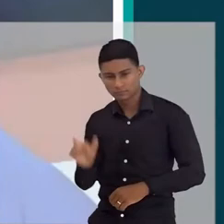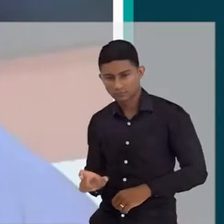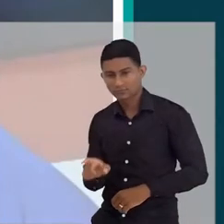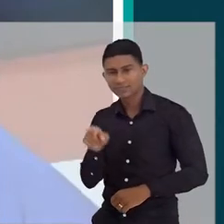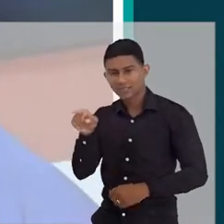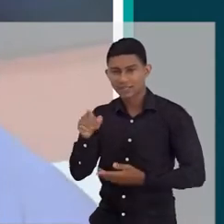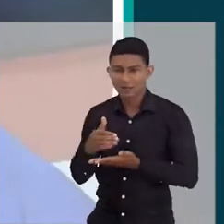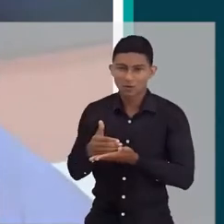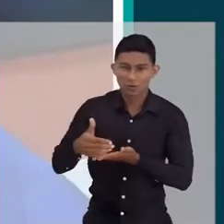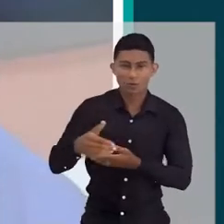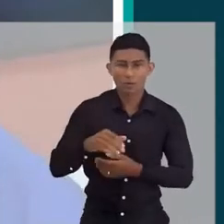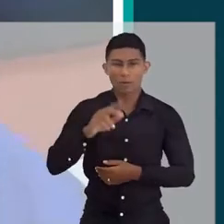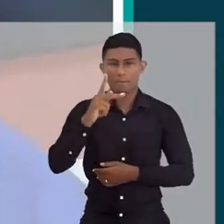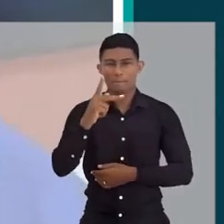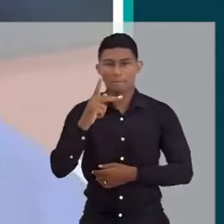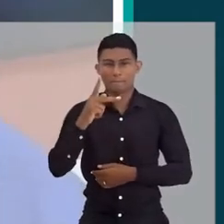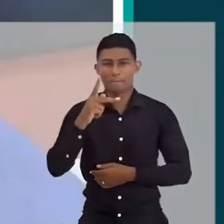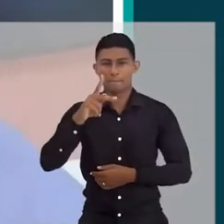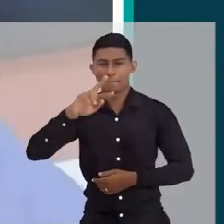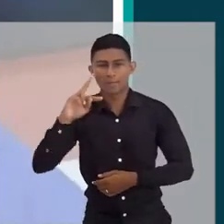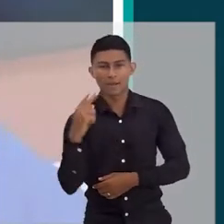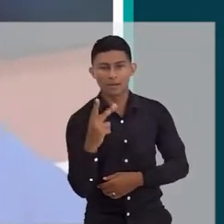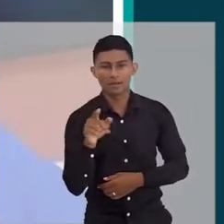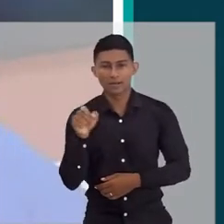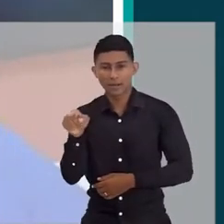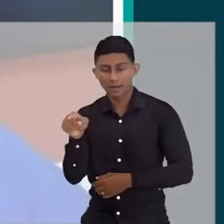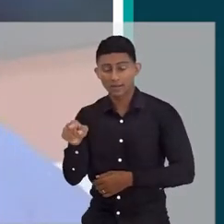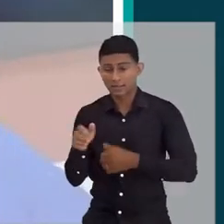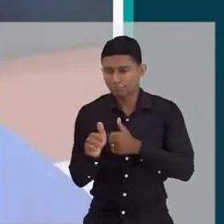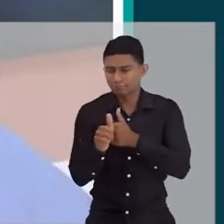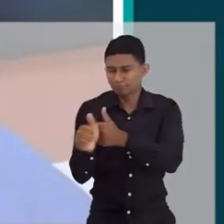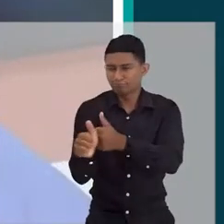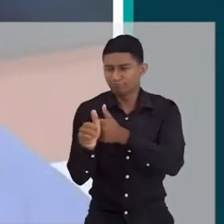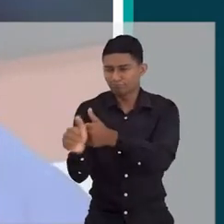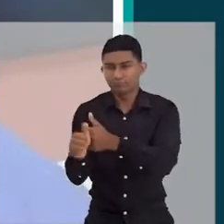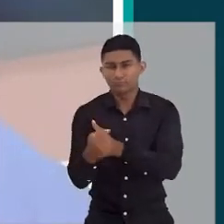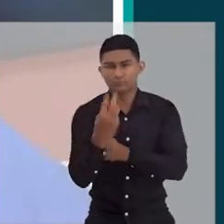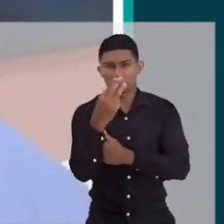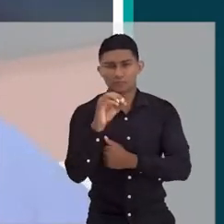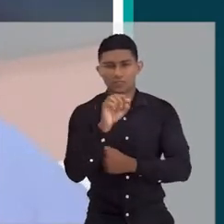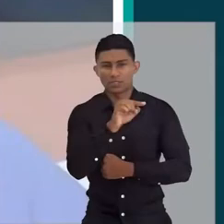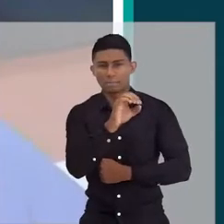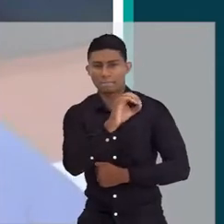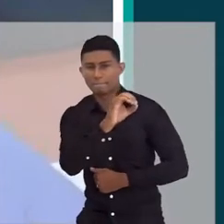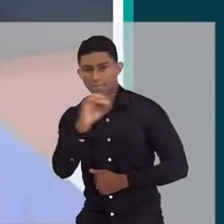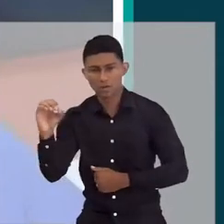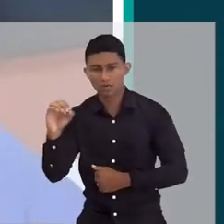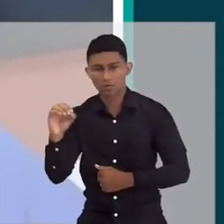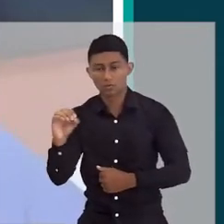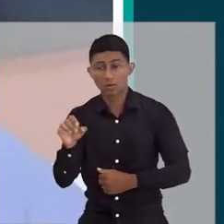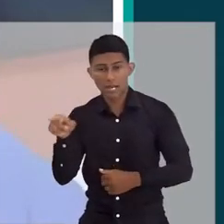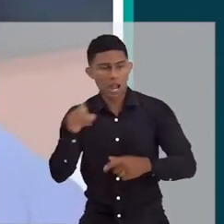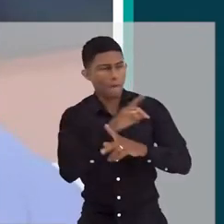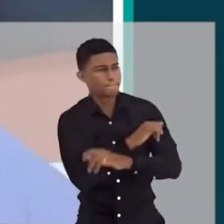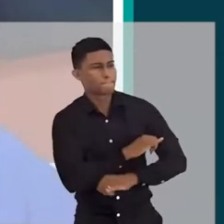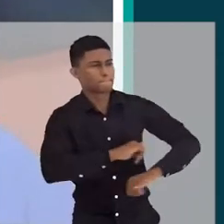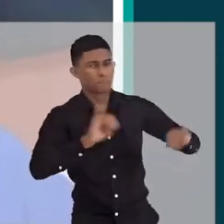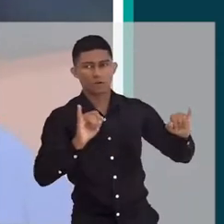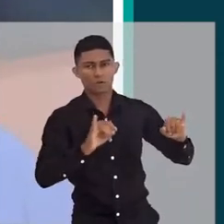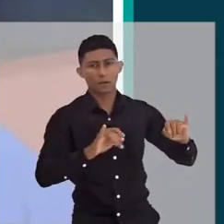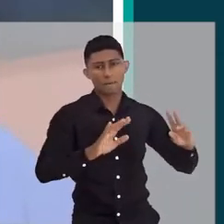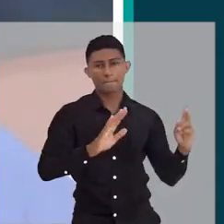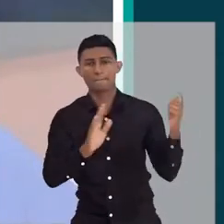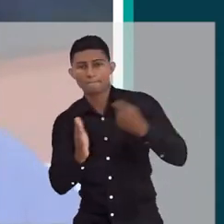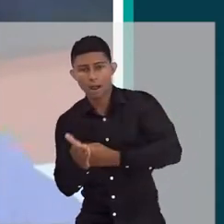foi o início de tudo, o PH. PH Cortes hoje tem 30 mil. Uma publi do PH é